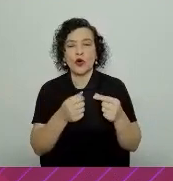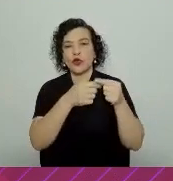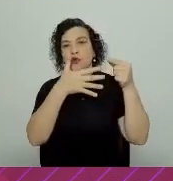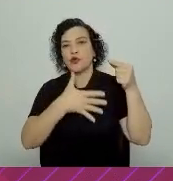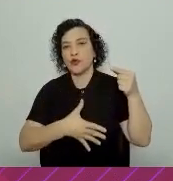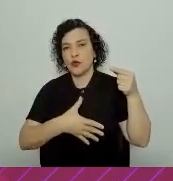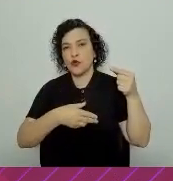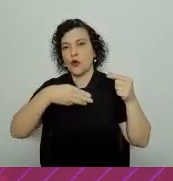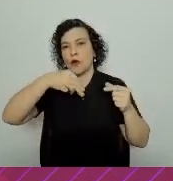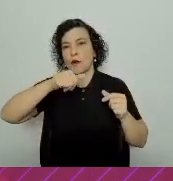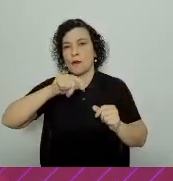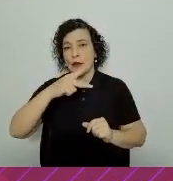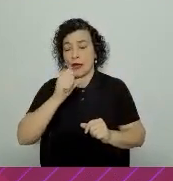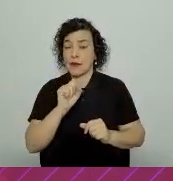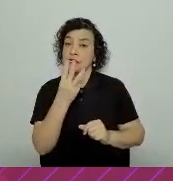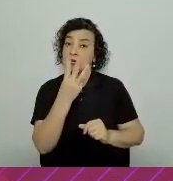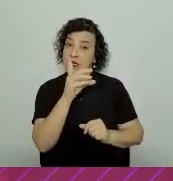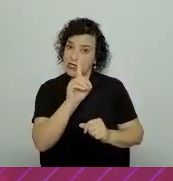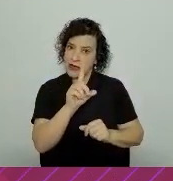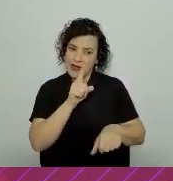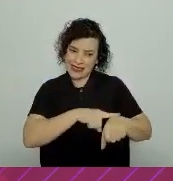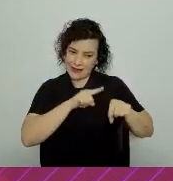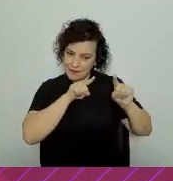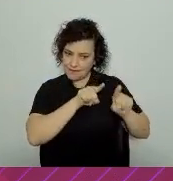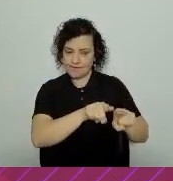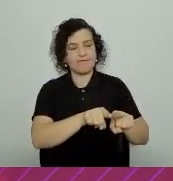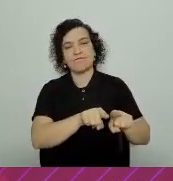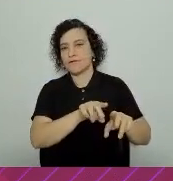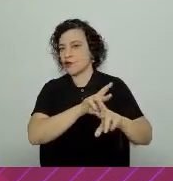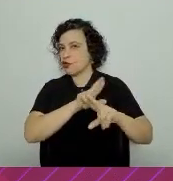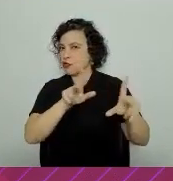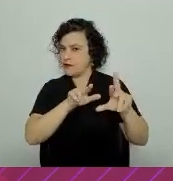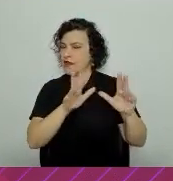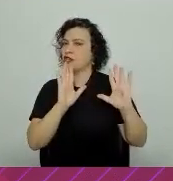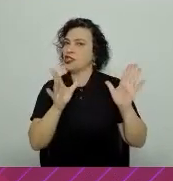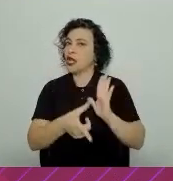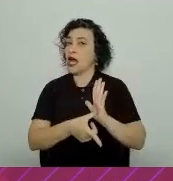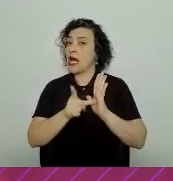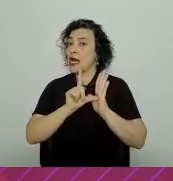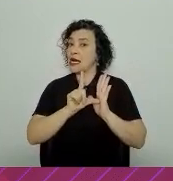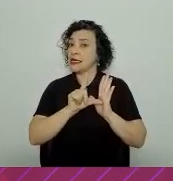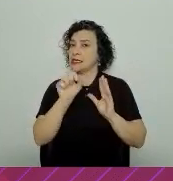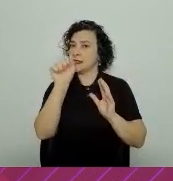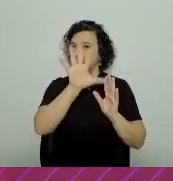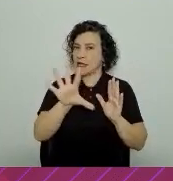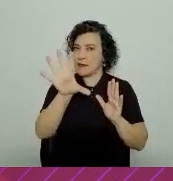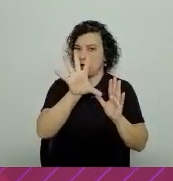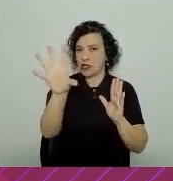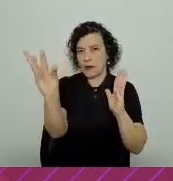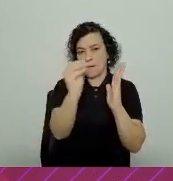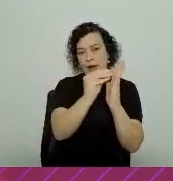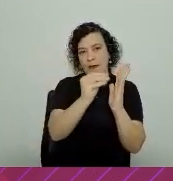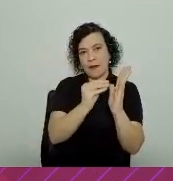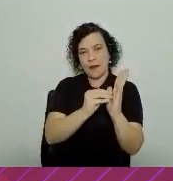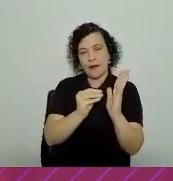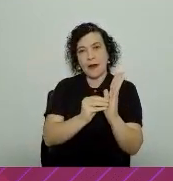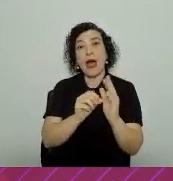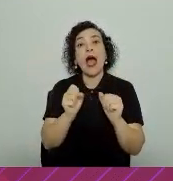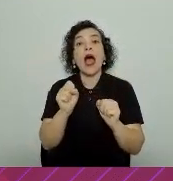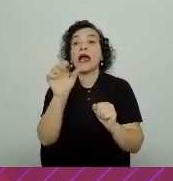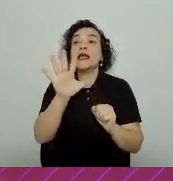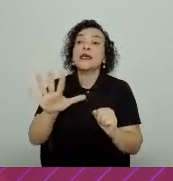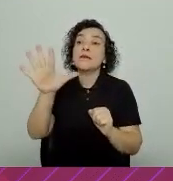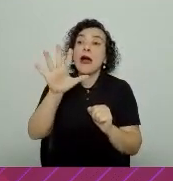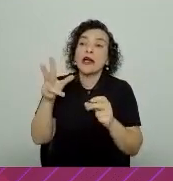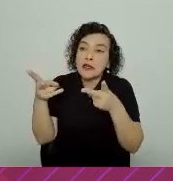mas ele não é renderizado em tempo real as imagens já foram tiradas a hora que a gente anda a gente vê uma imagem no tempo